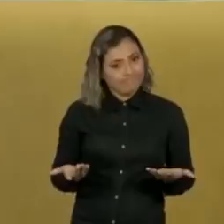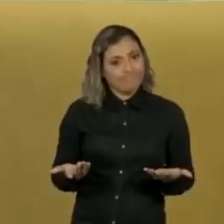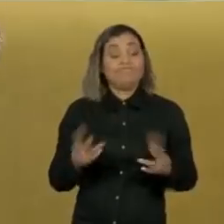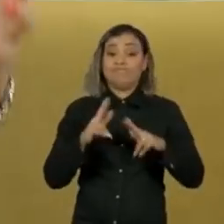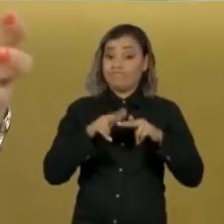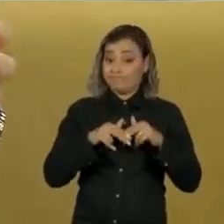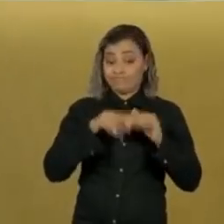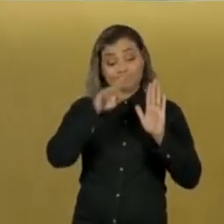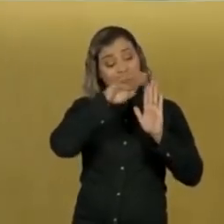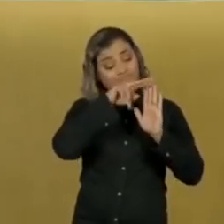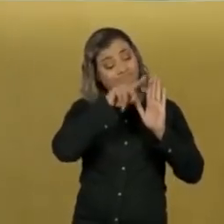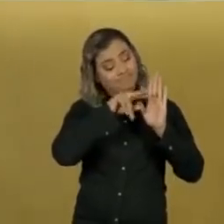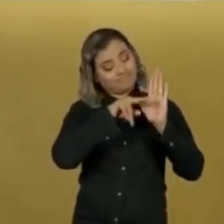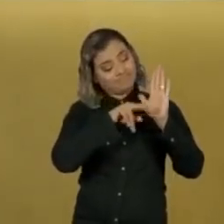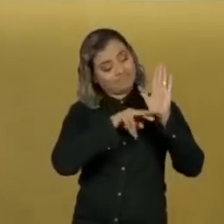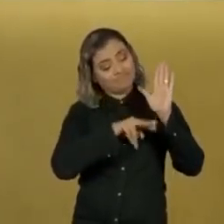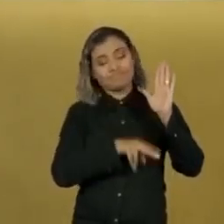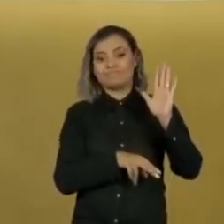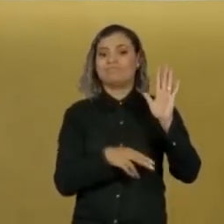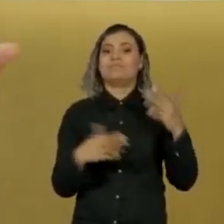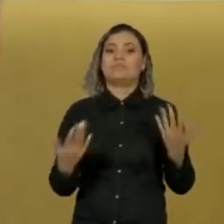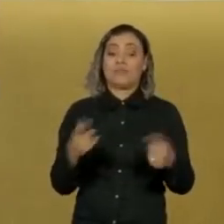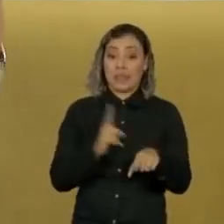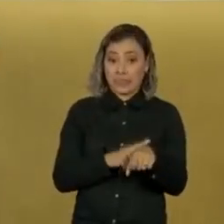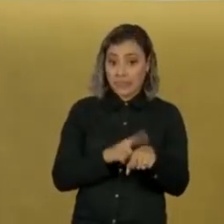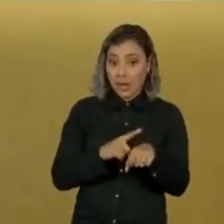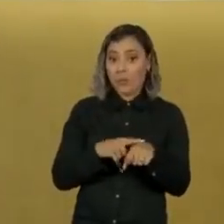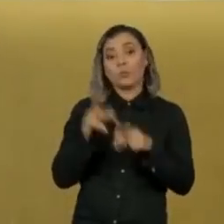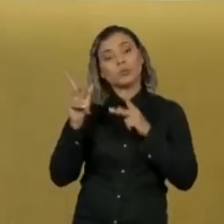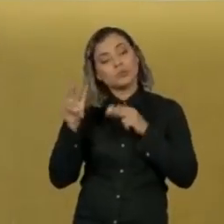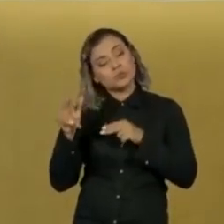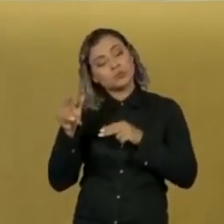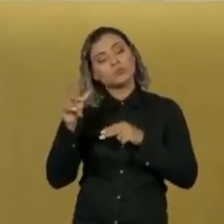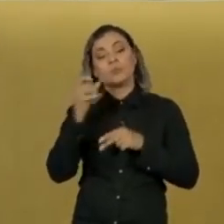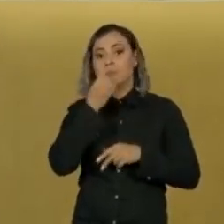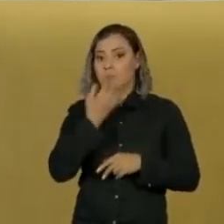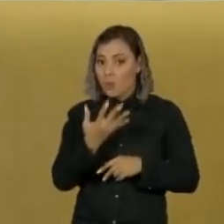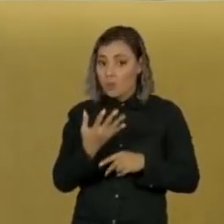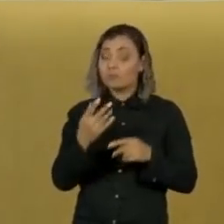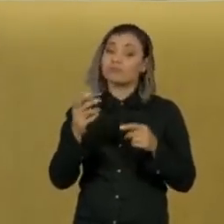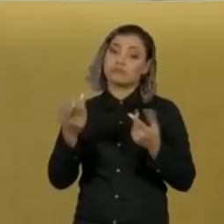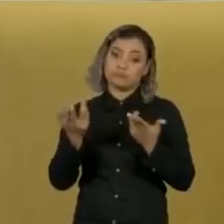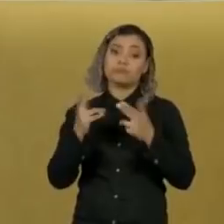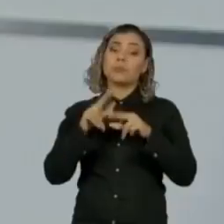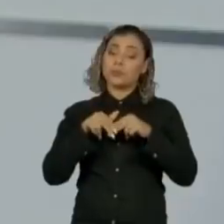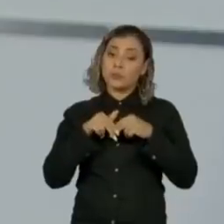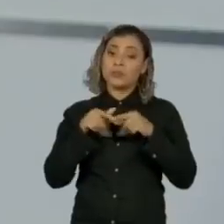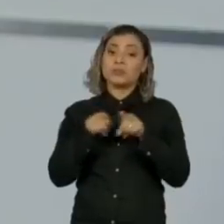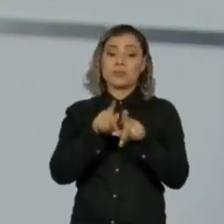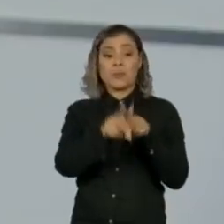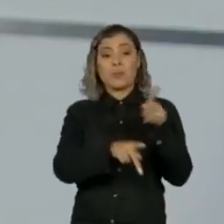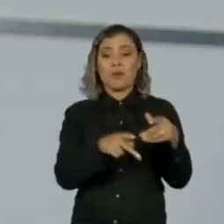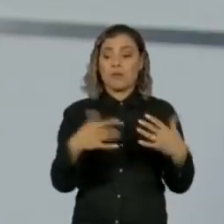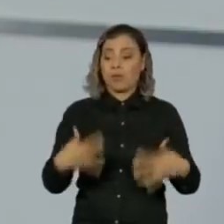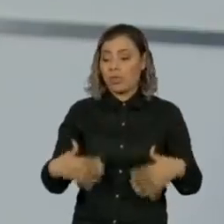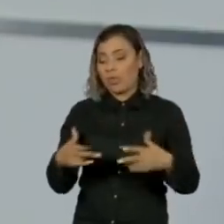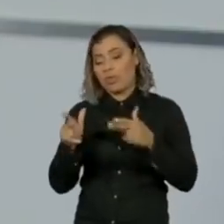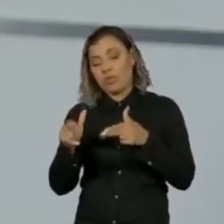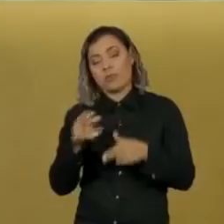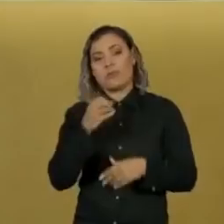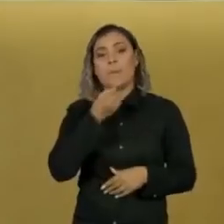motivos, além do tempo para dormir, que ocasiona, que leva a população a dormir